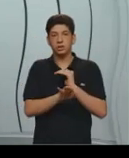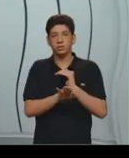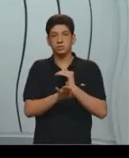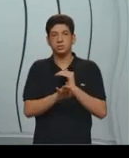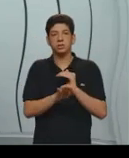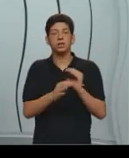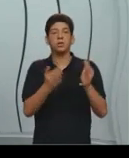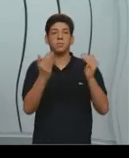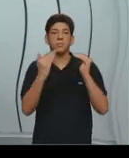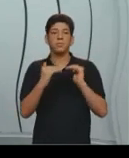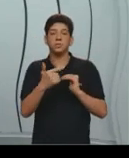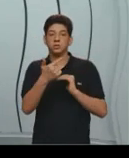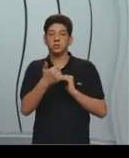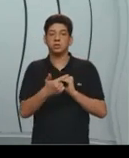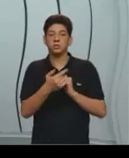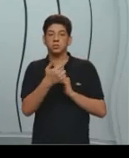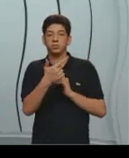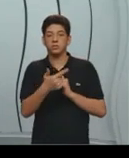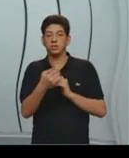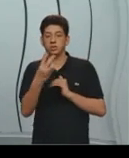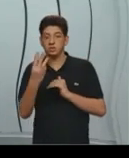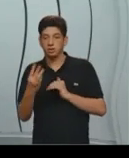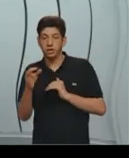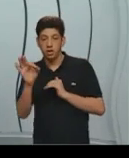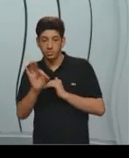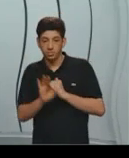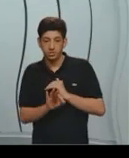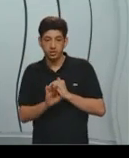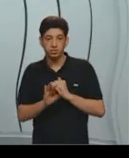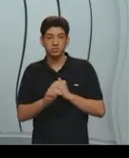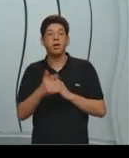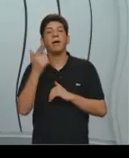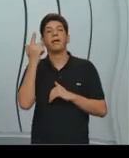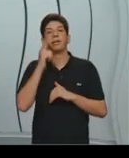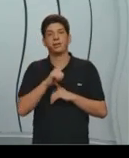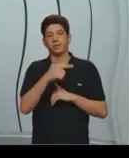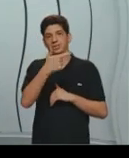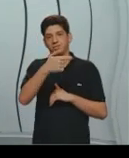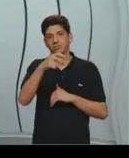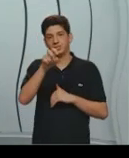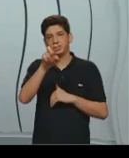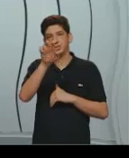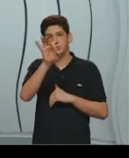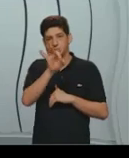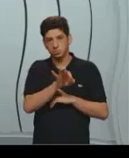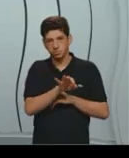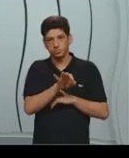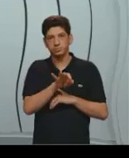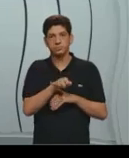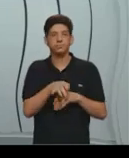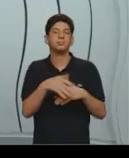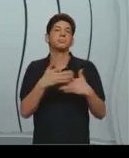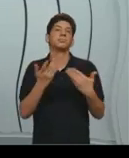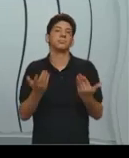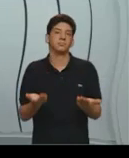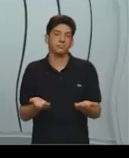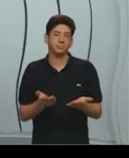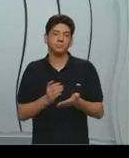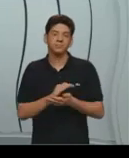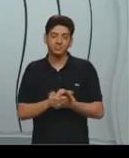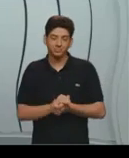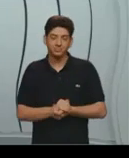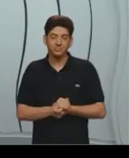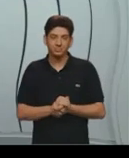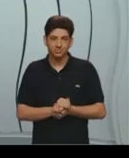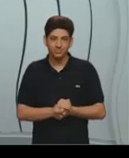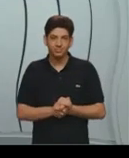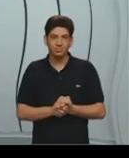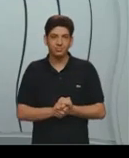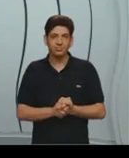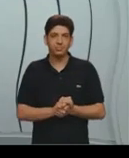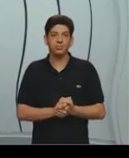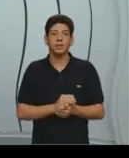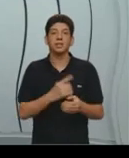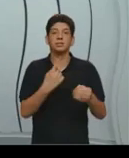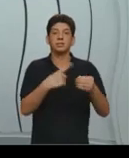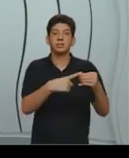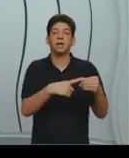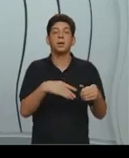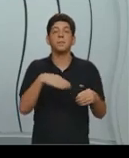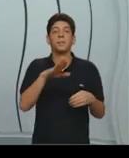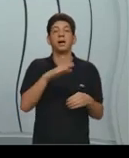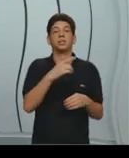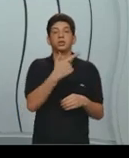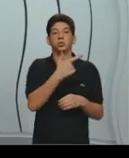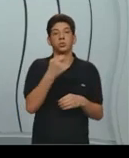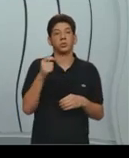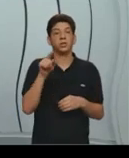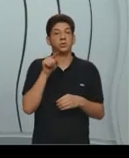ficar com 23%, ganha o que ficou com 25%. Então não tem. Então, Para cidades com mais de 200 mil